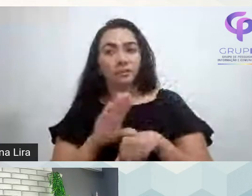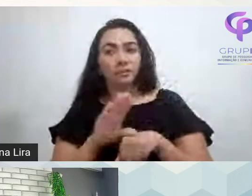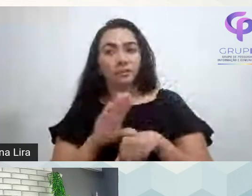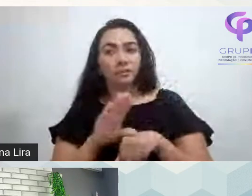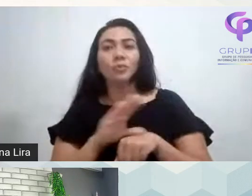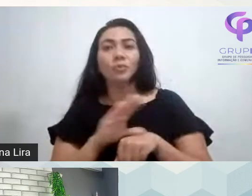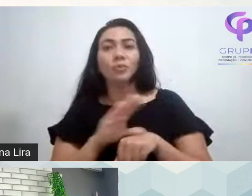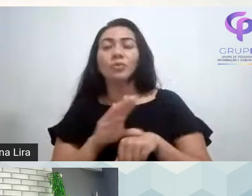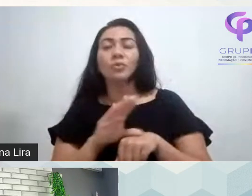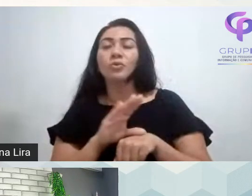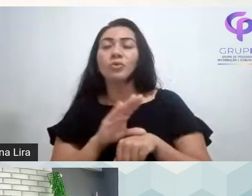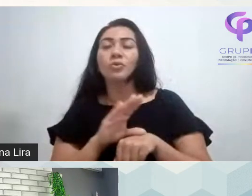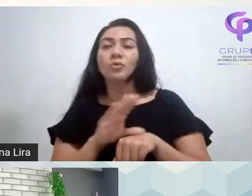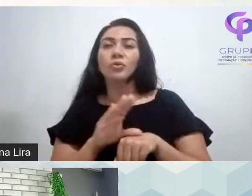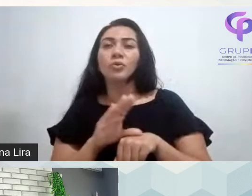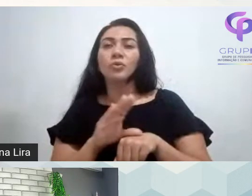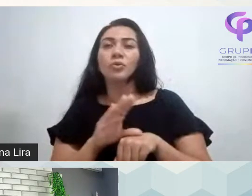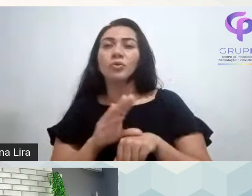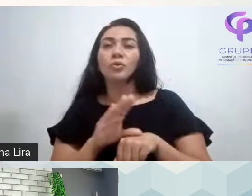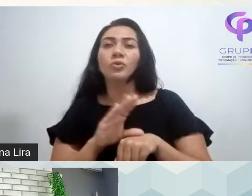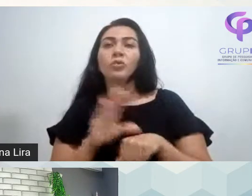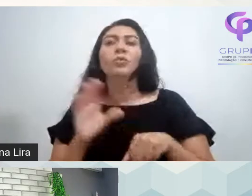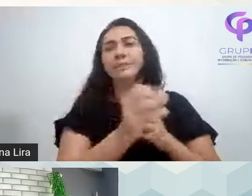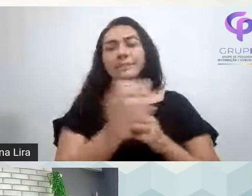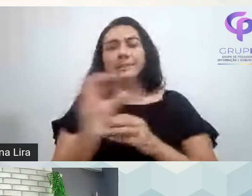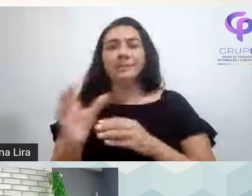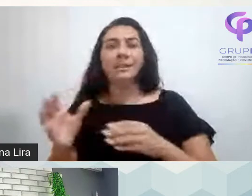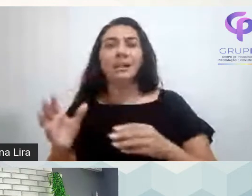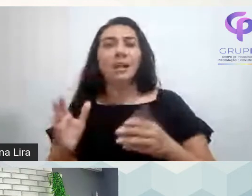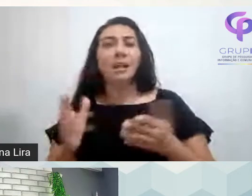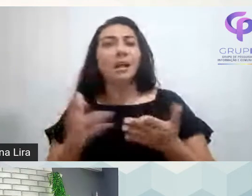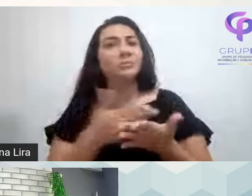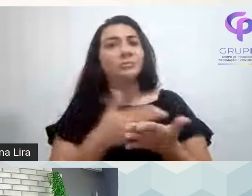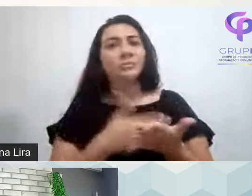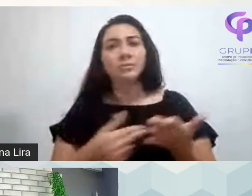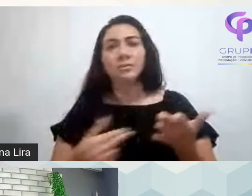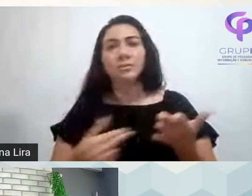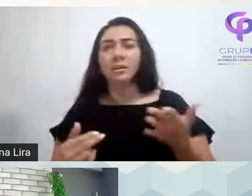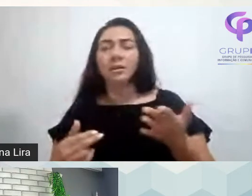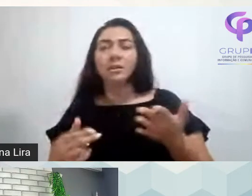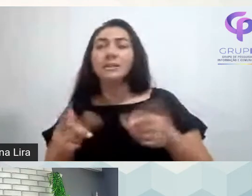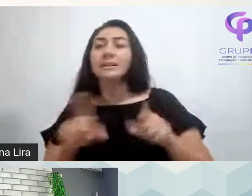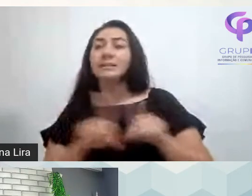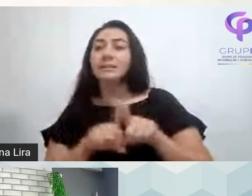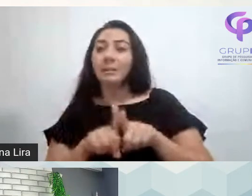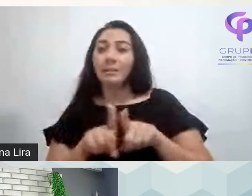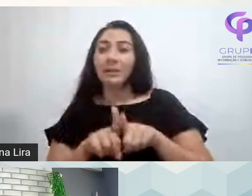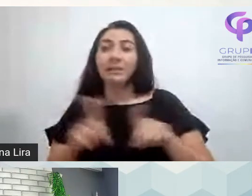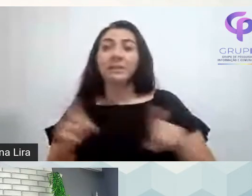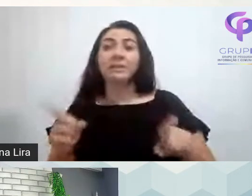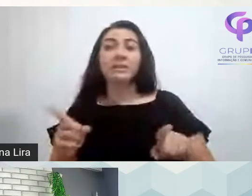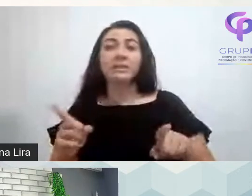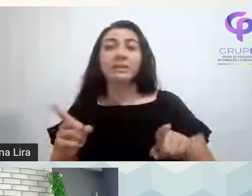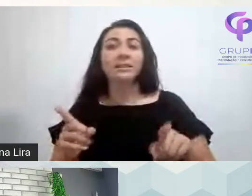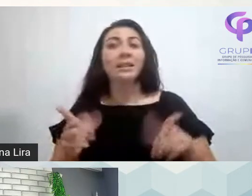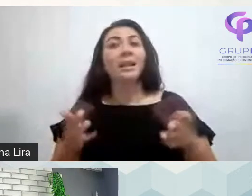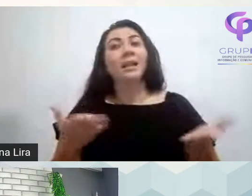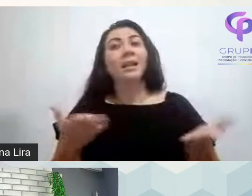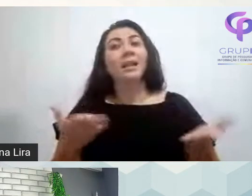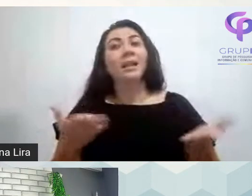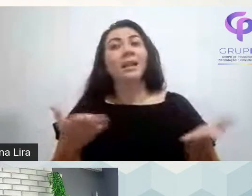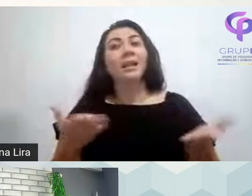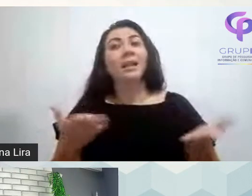da minha arte. Então, sempre é uma via de mão dupla. Eu te ajudo e você